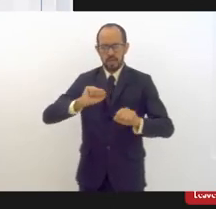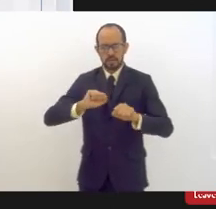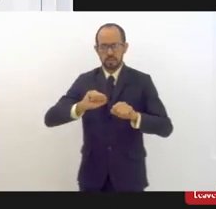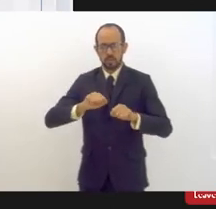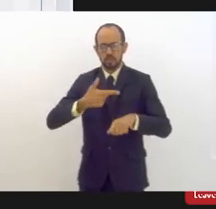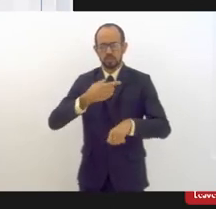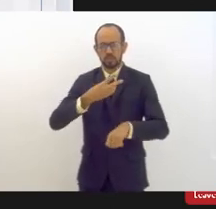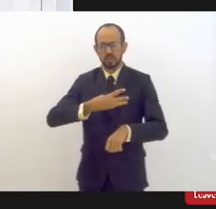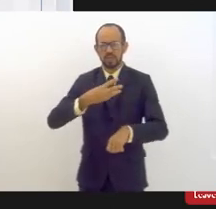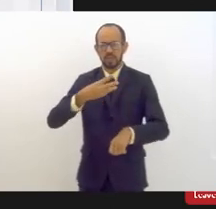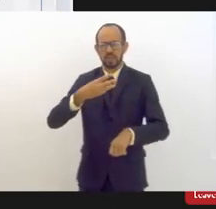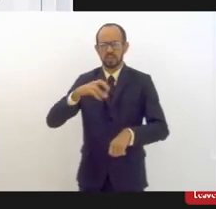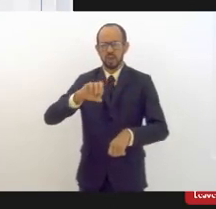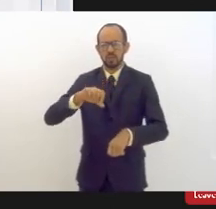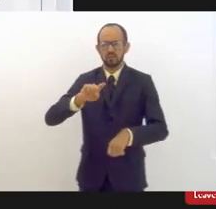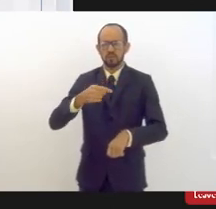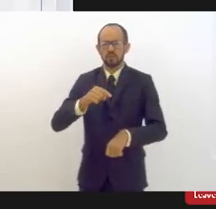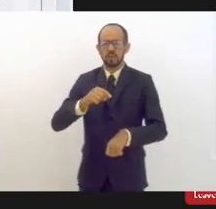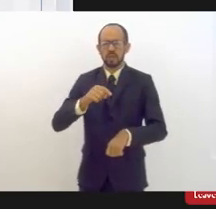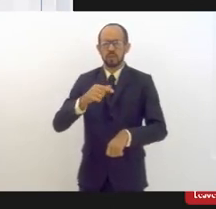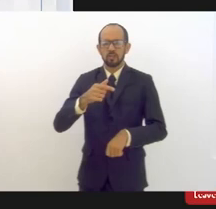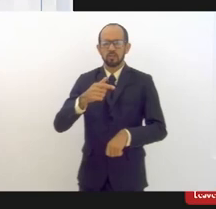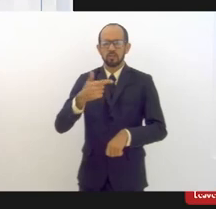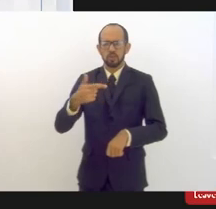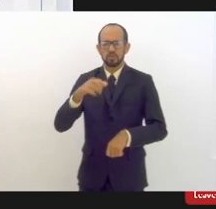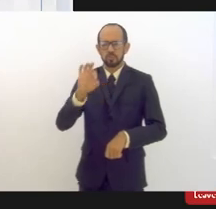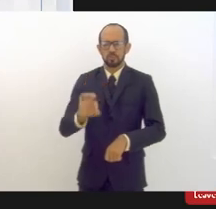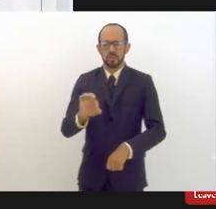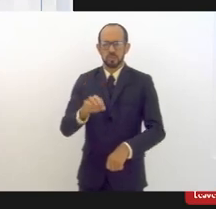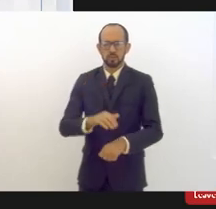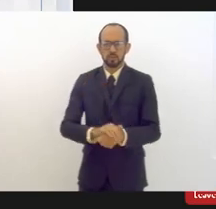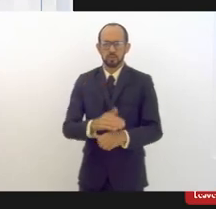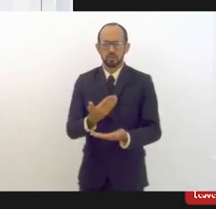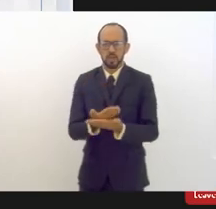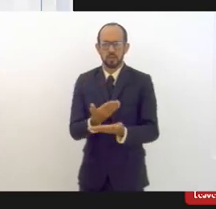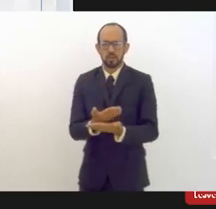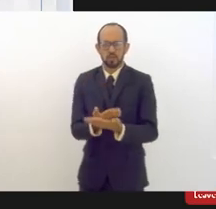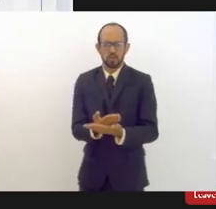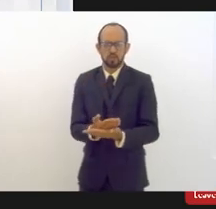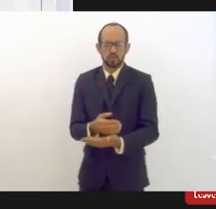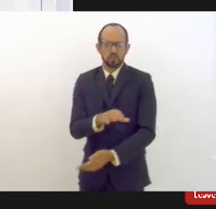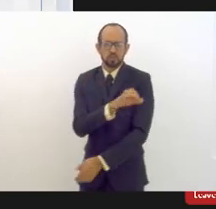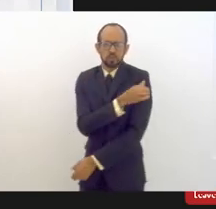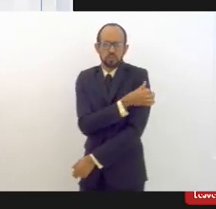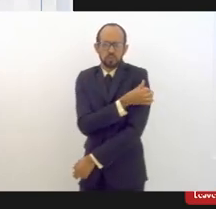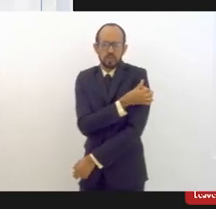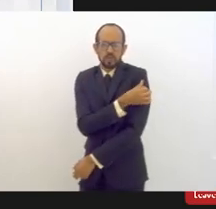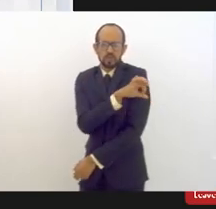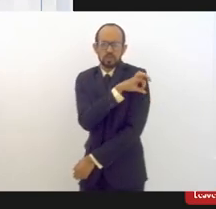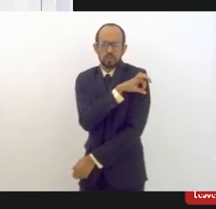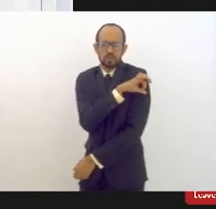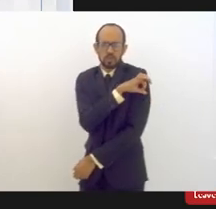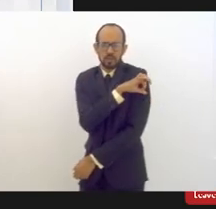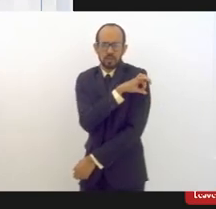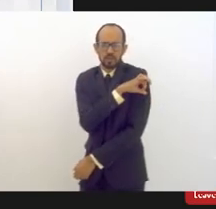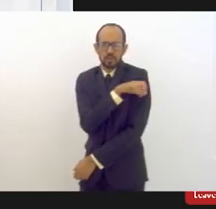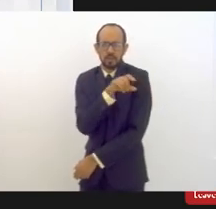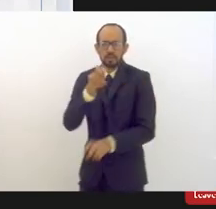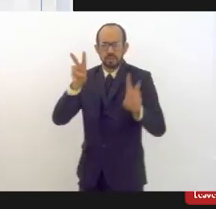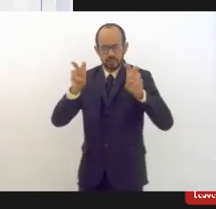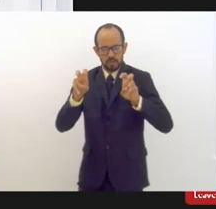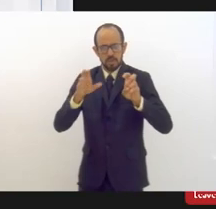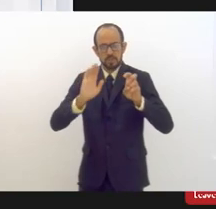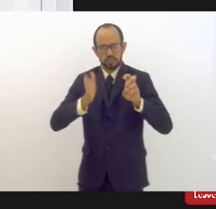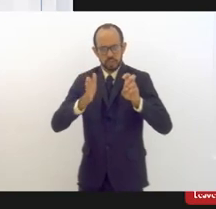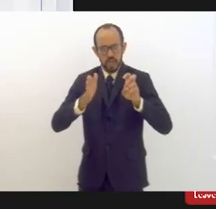39,2% dos alunos, né, Fundamental 2 distorcidos. E aí essa temática já entrou, inclusive, na discussão